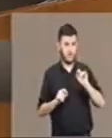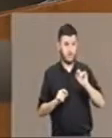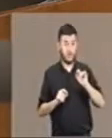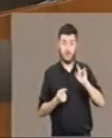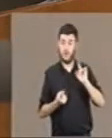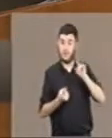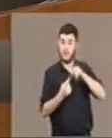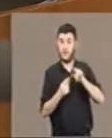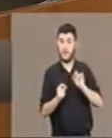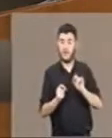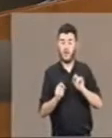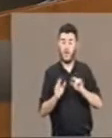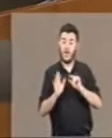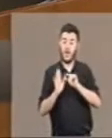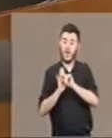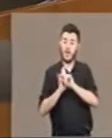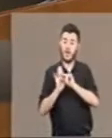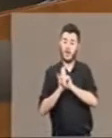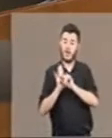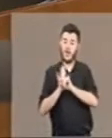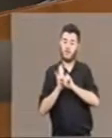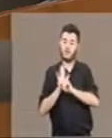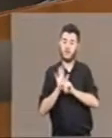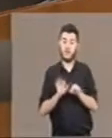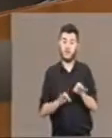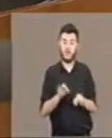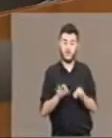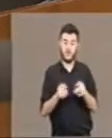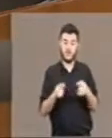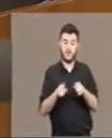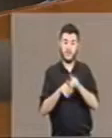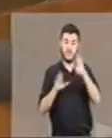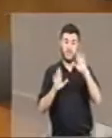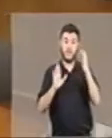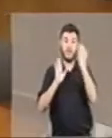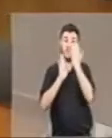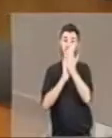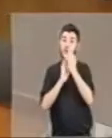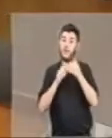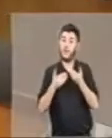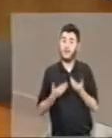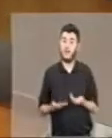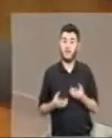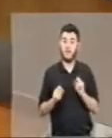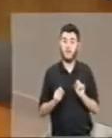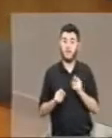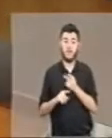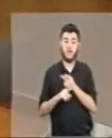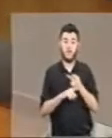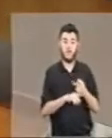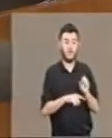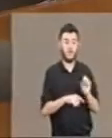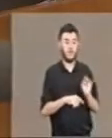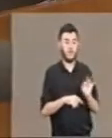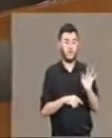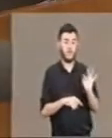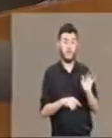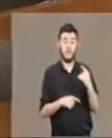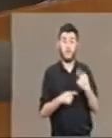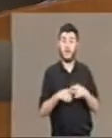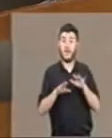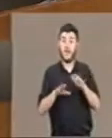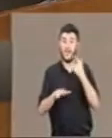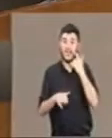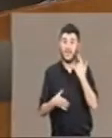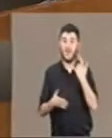cláusula de reserva jurisdicional, o juízo competente seria o Supremo, porque eventual constatação de uma